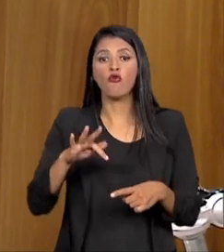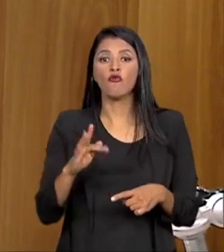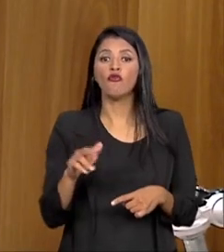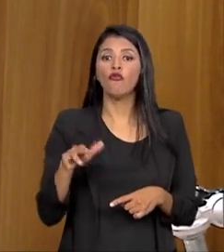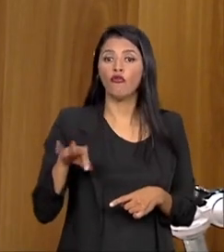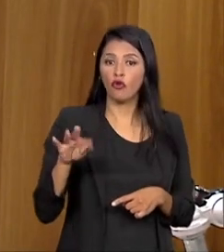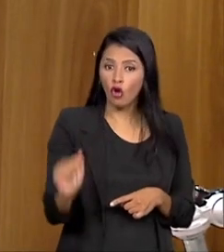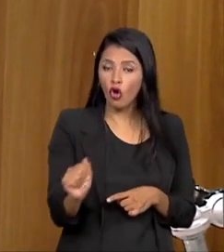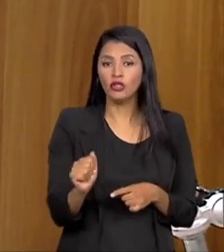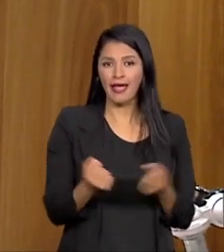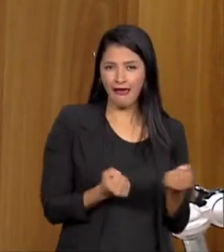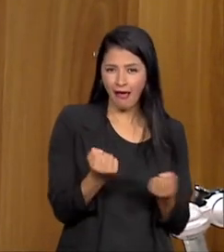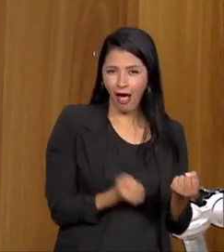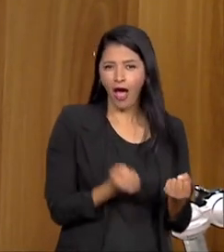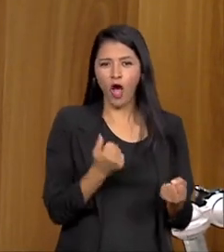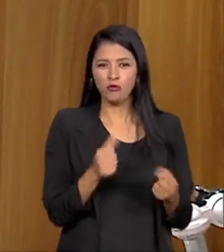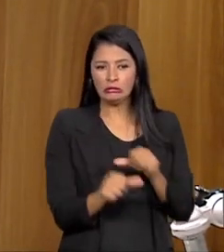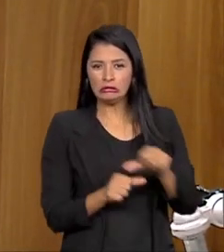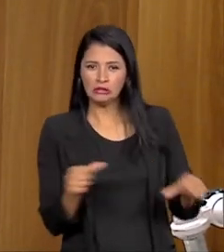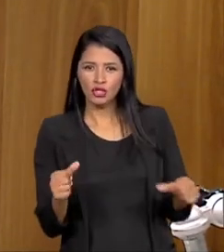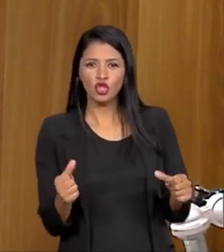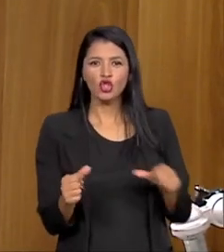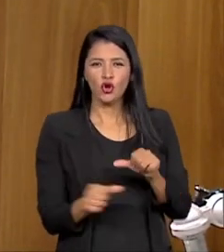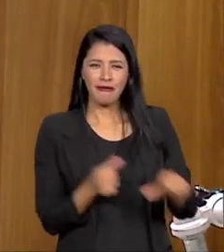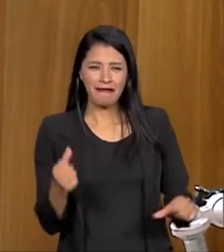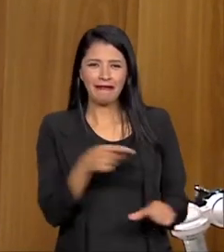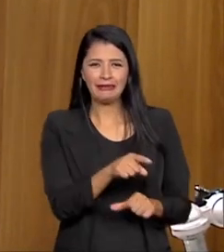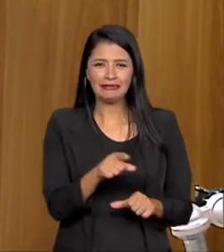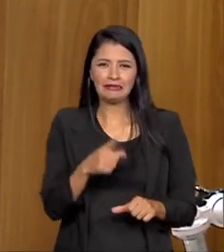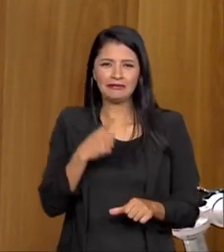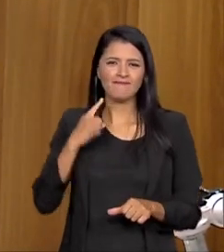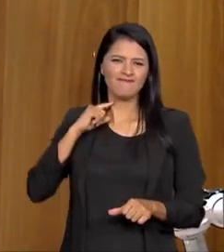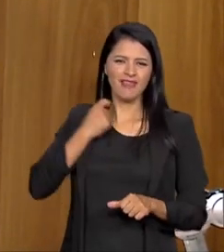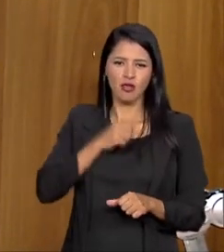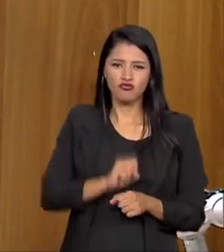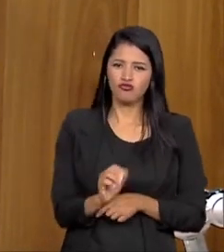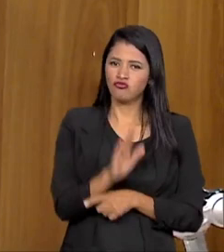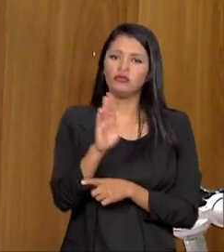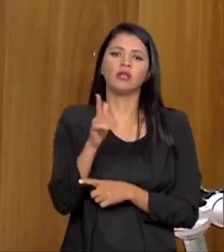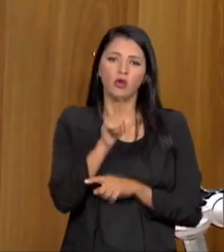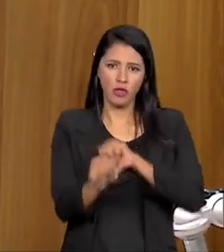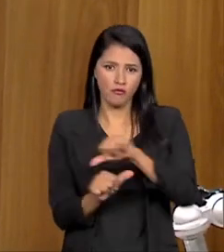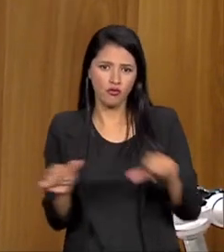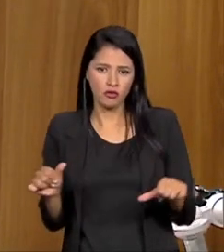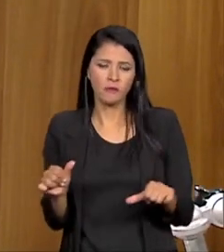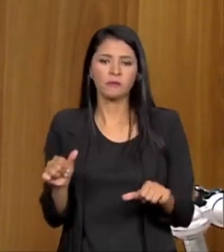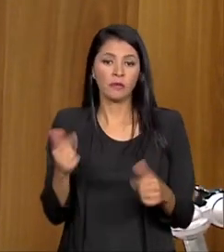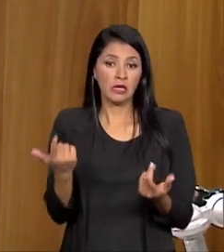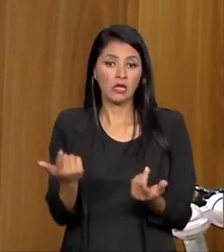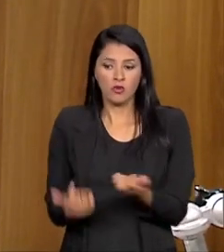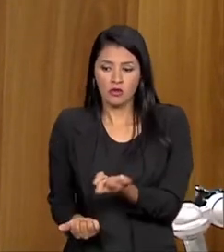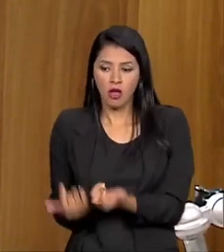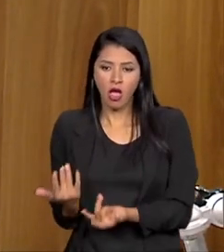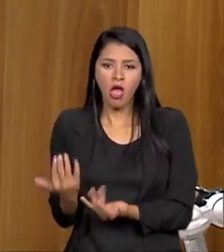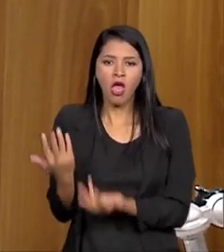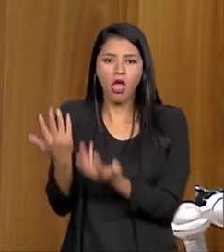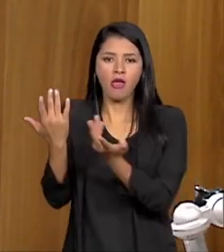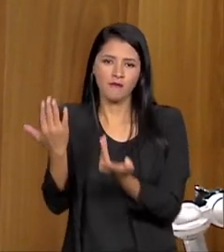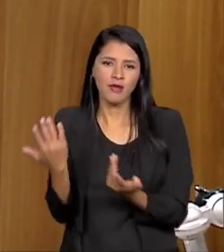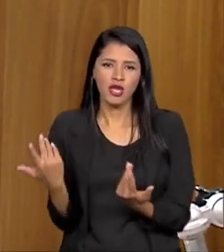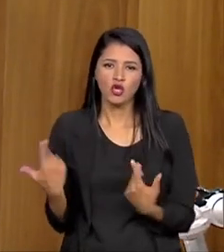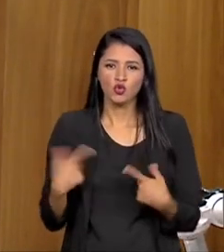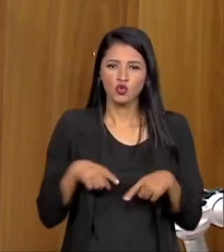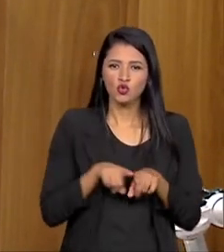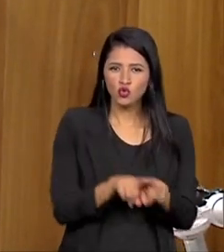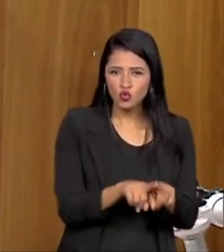renovar Frota que esse é um Desafio Global tudo isso junto com o setor privado então financiamento de clima junto com